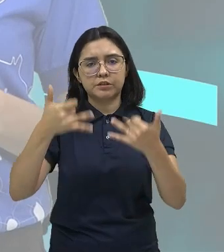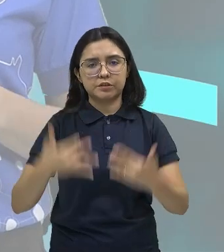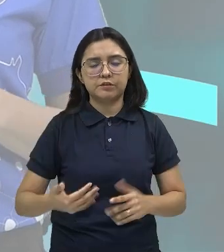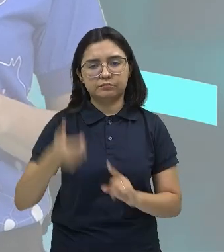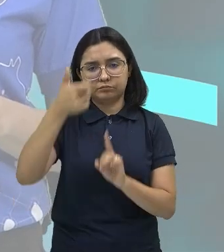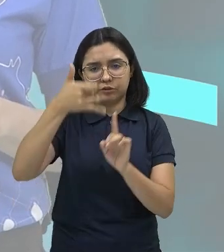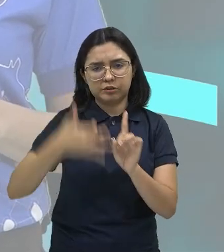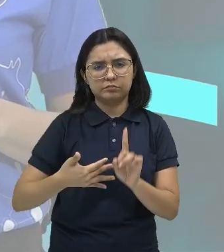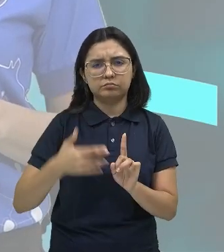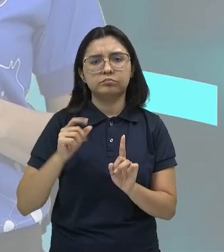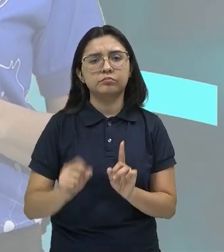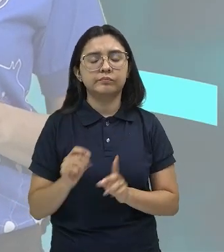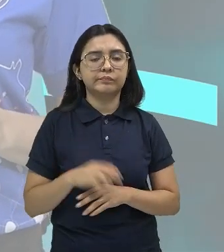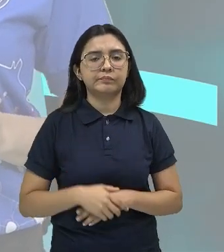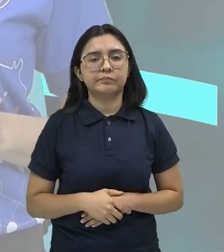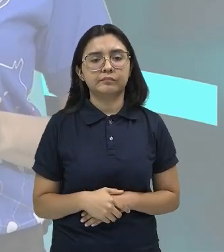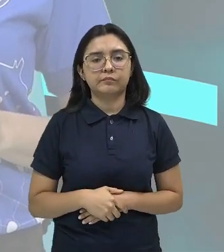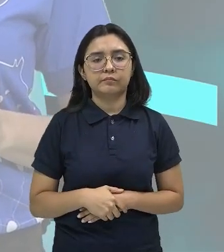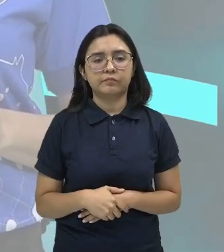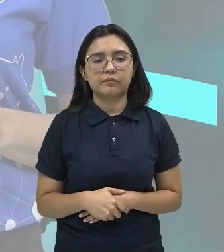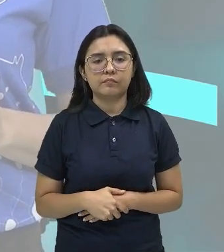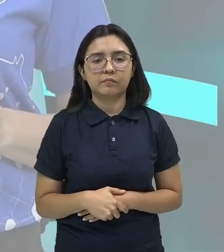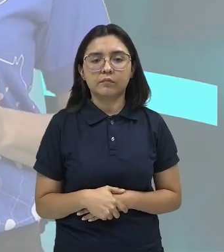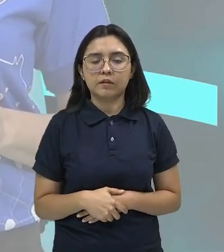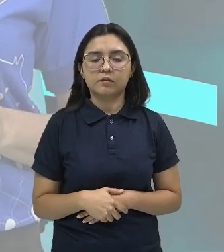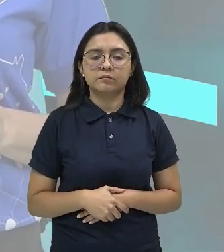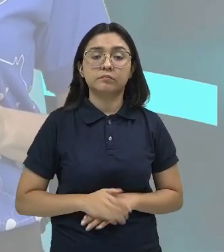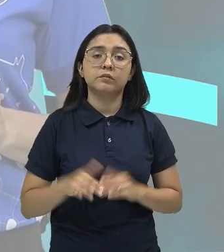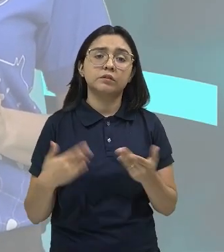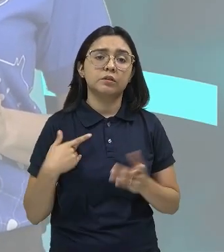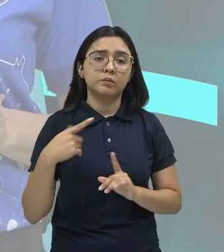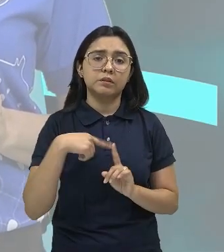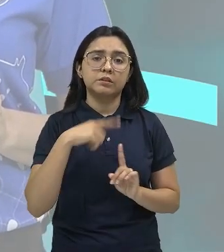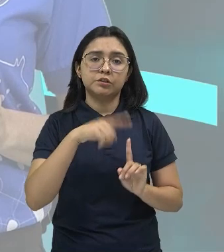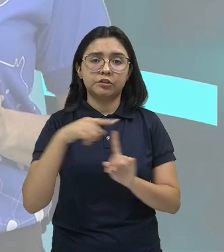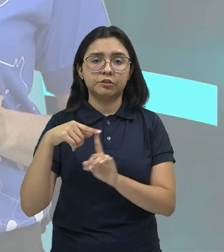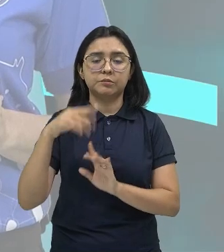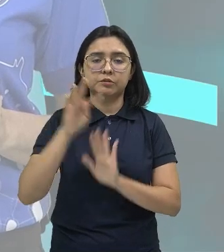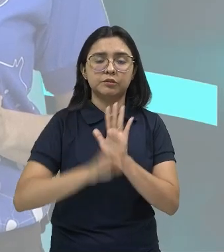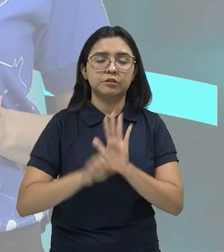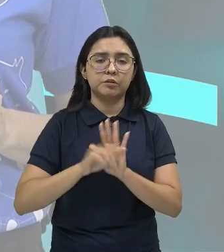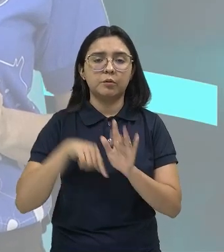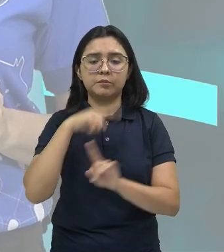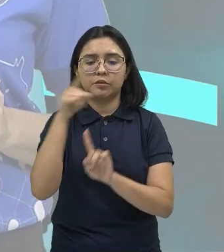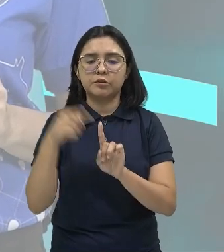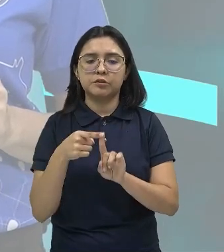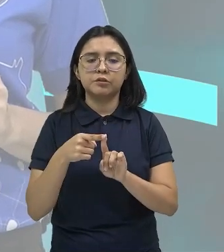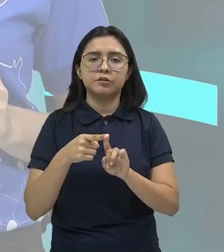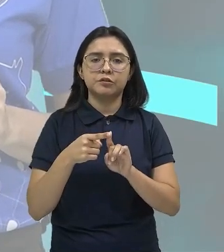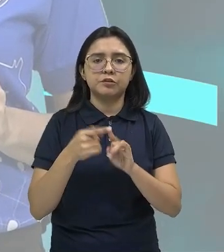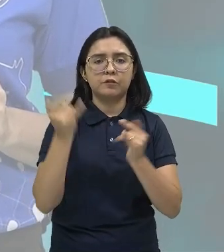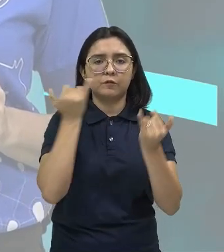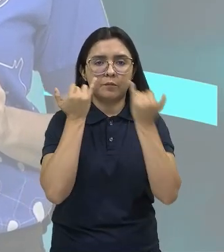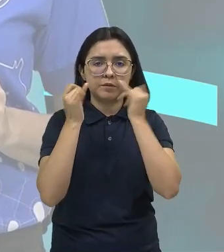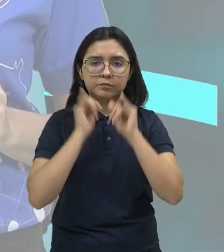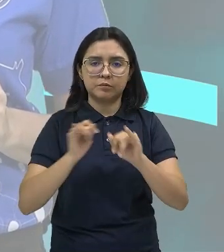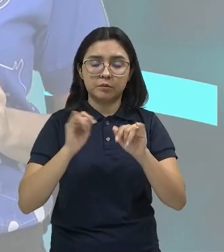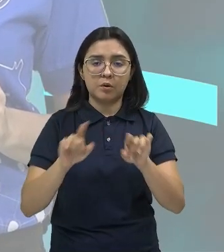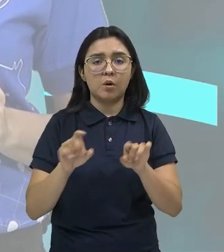Descritivo. O que acontece nesse tipo de texto? Então, ele tem o objetivo de informar ou detalhar